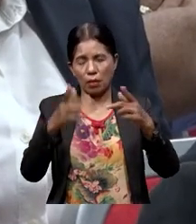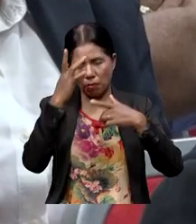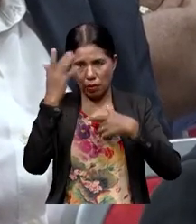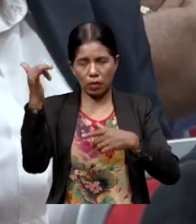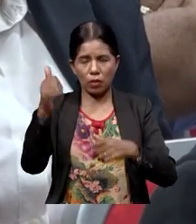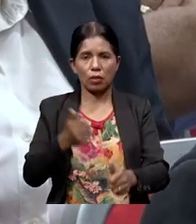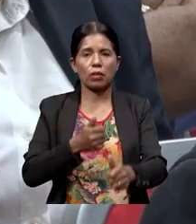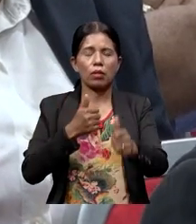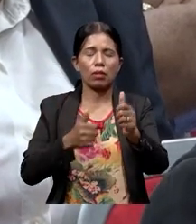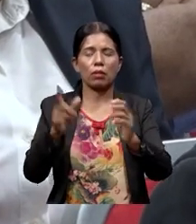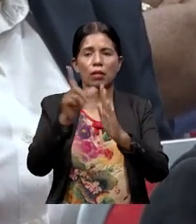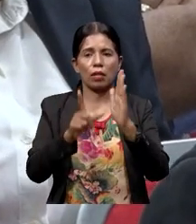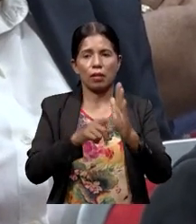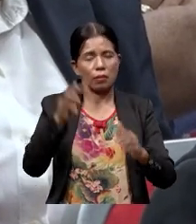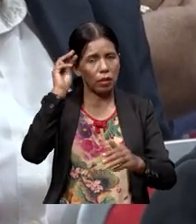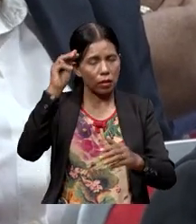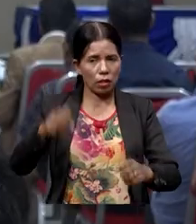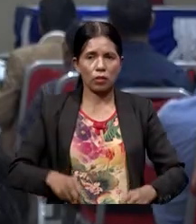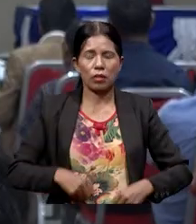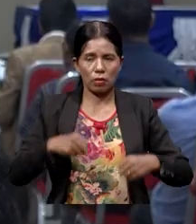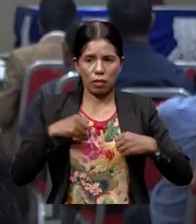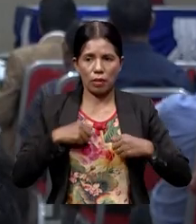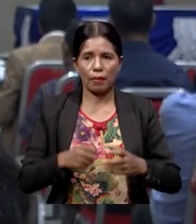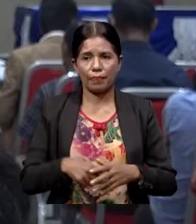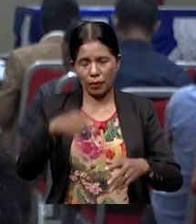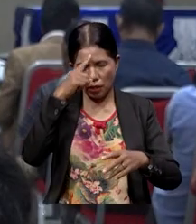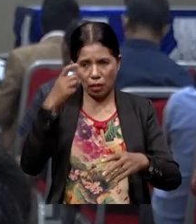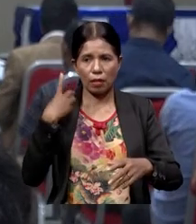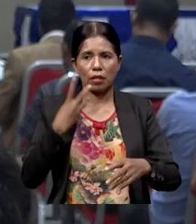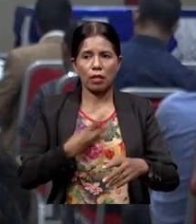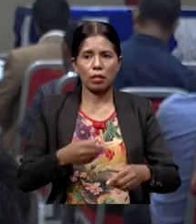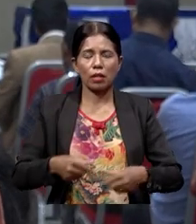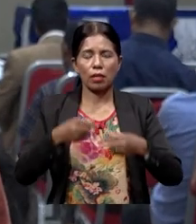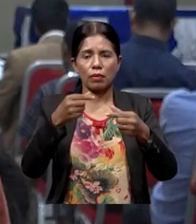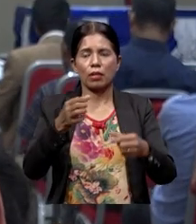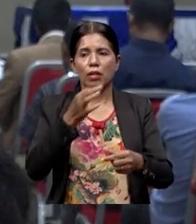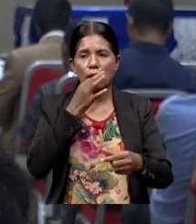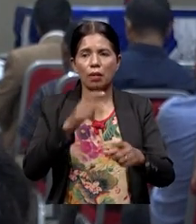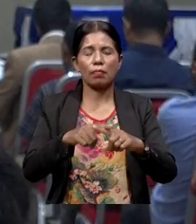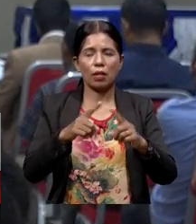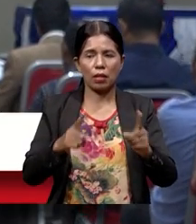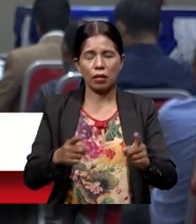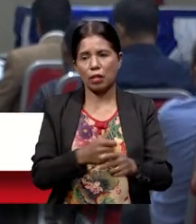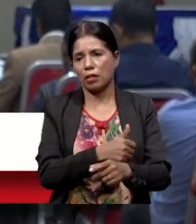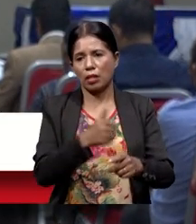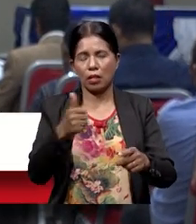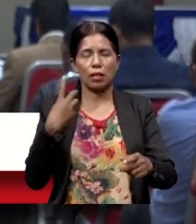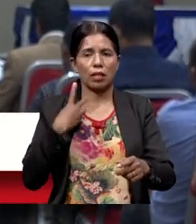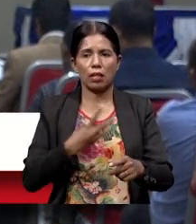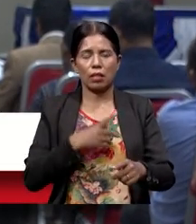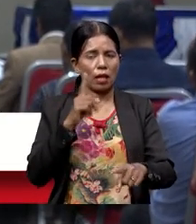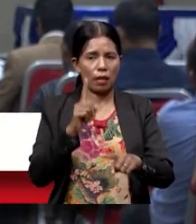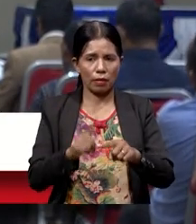tuir padrão Aihan Ministério Saúde Nian. Tamba durante ne ita fornece un Aihan, me be iha parte balu, ita la